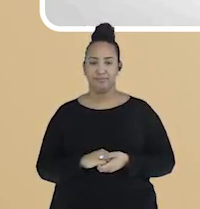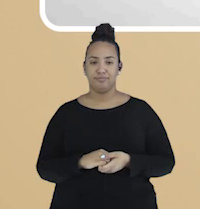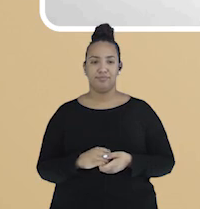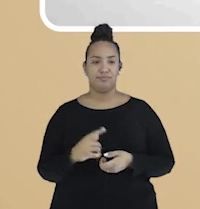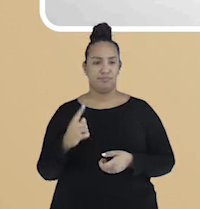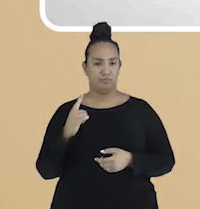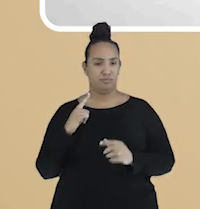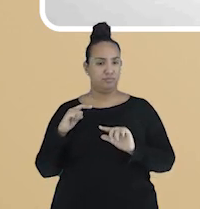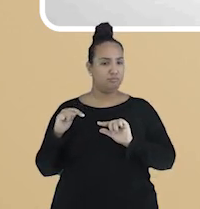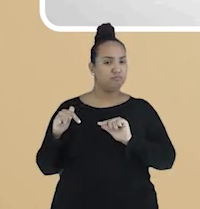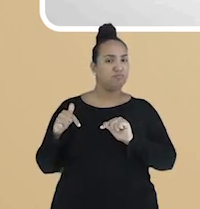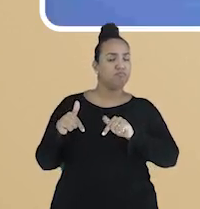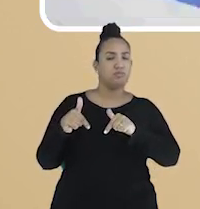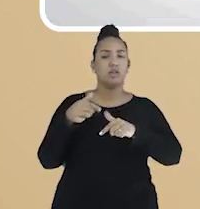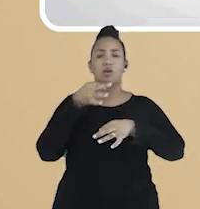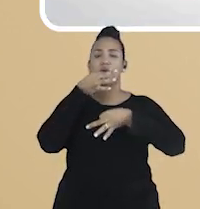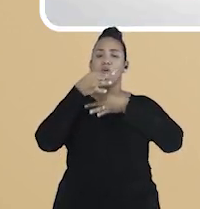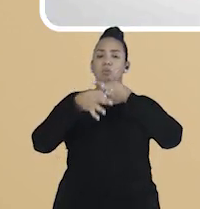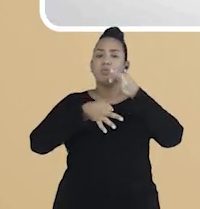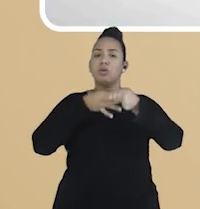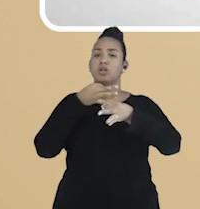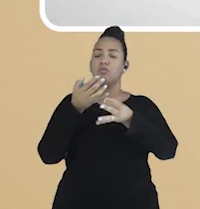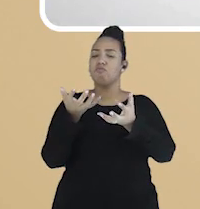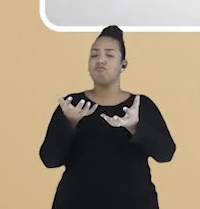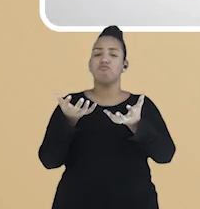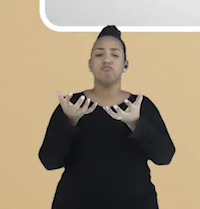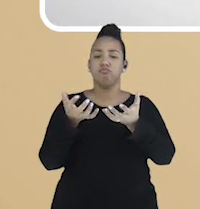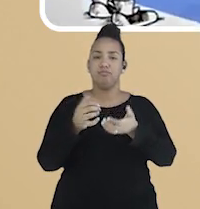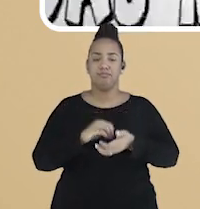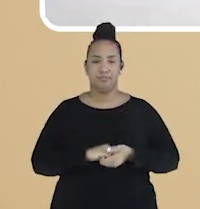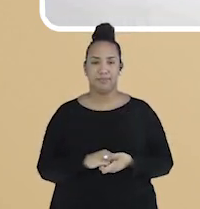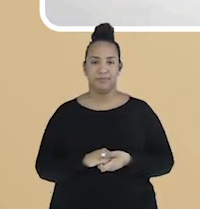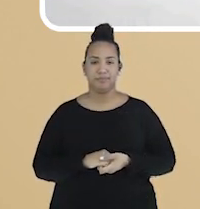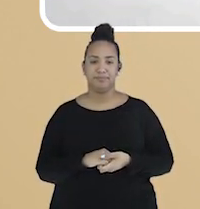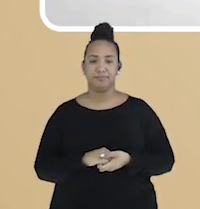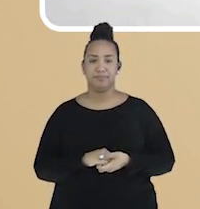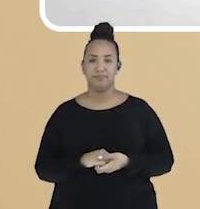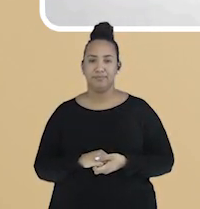Quando têm voz ativa para expor o que pensam e o que querem.